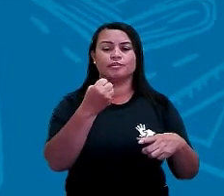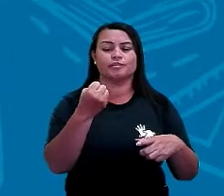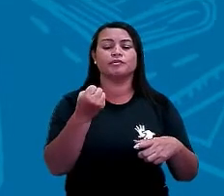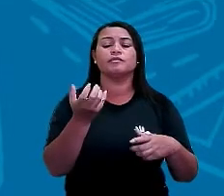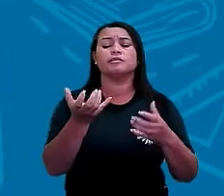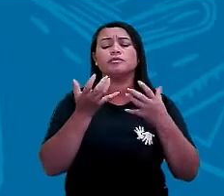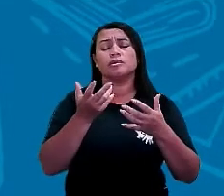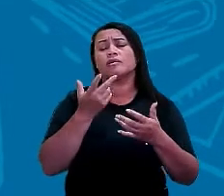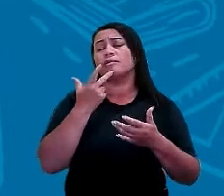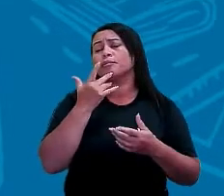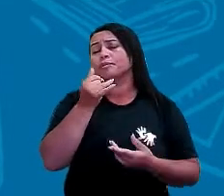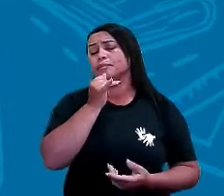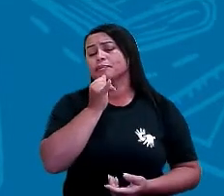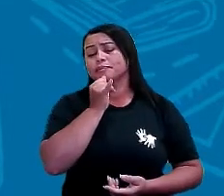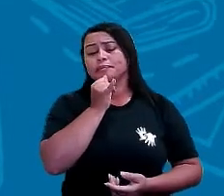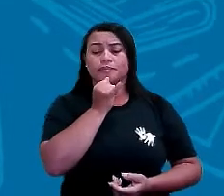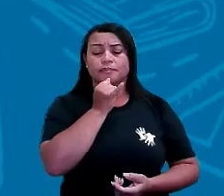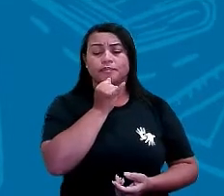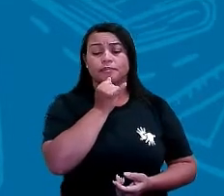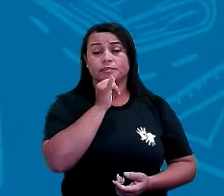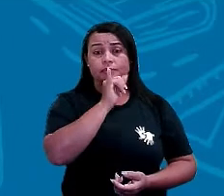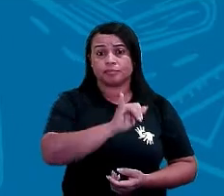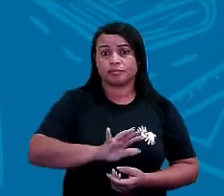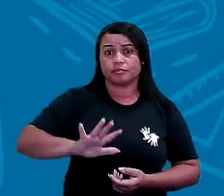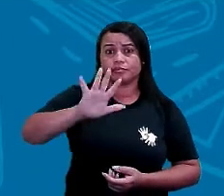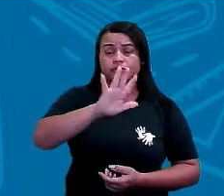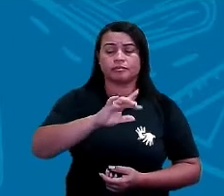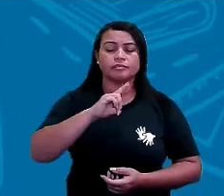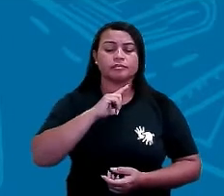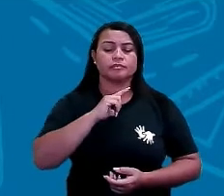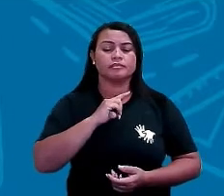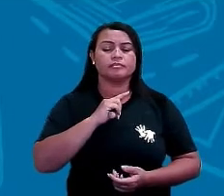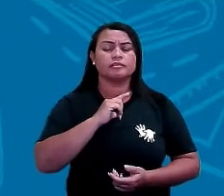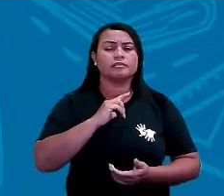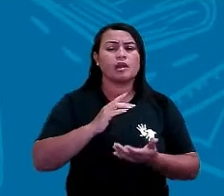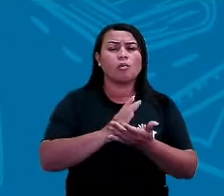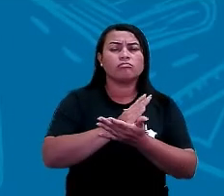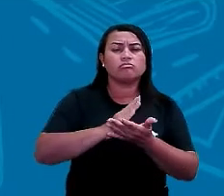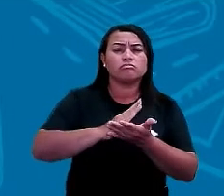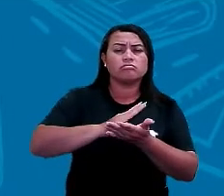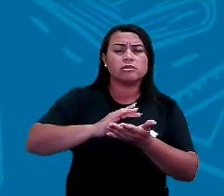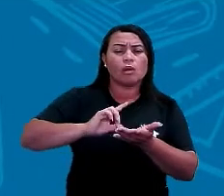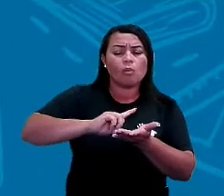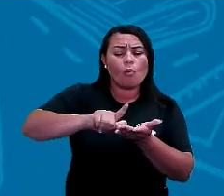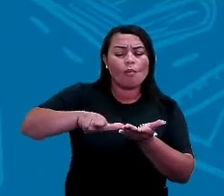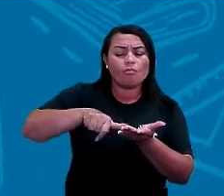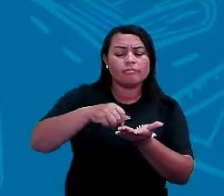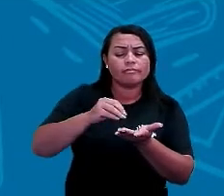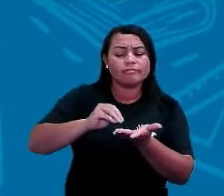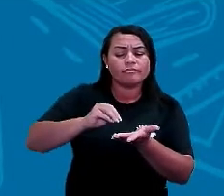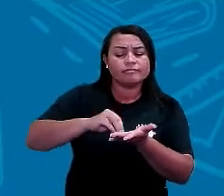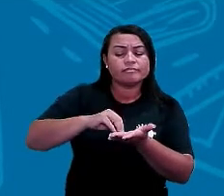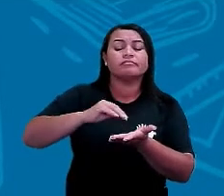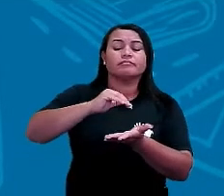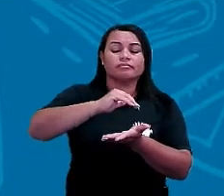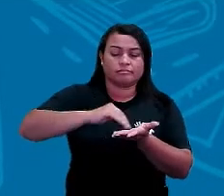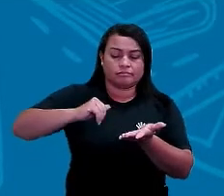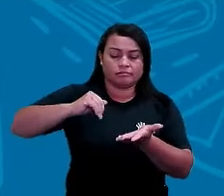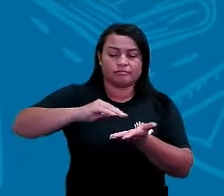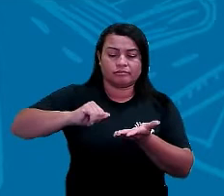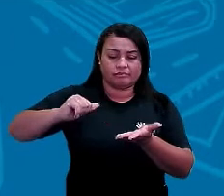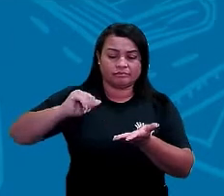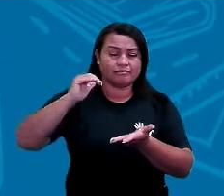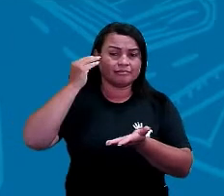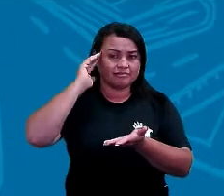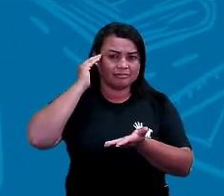eu quero dizer, por exemplo, nessa imagem tem umas que está faltando, né? Ou seja, ela foi retirada, ela foi